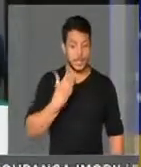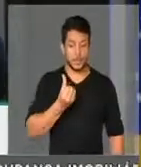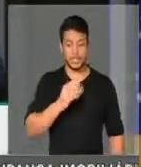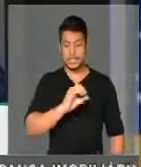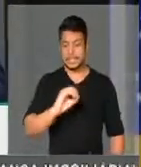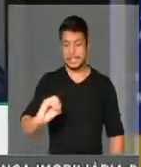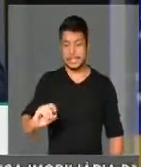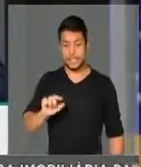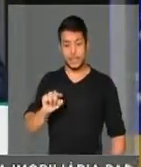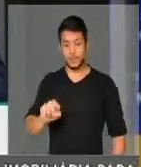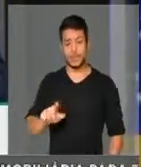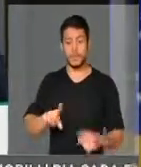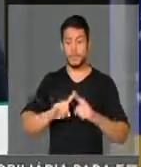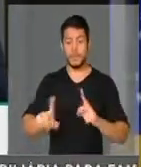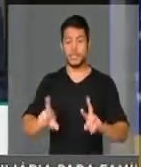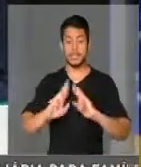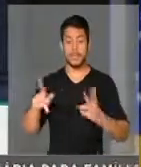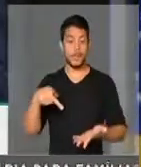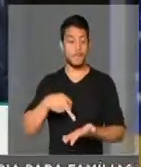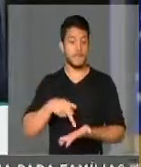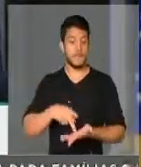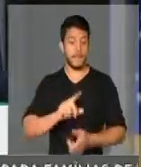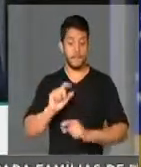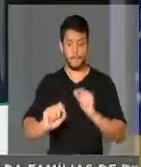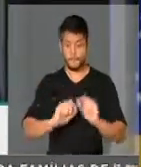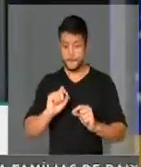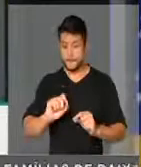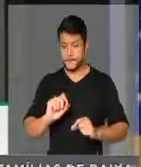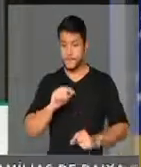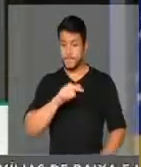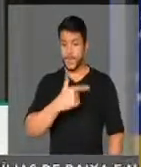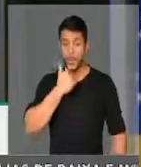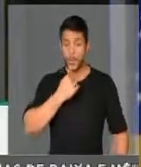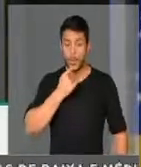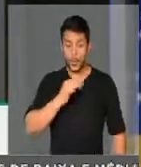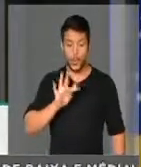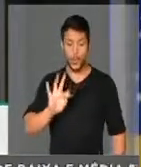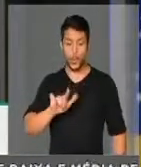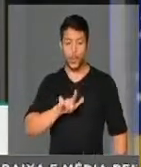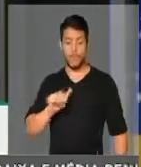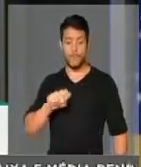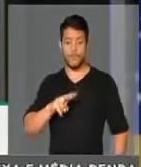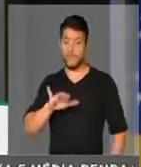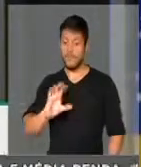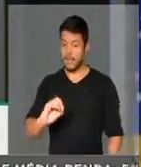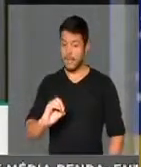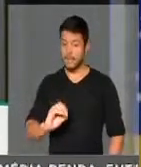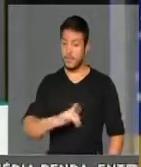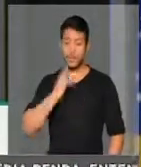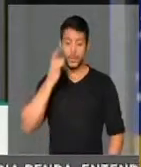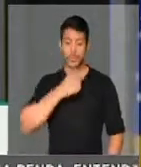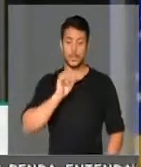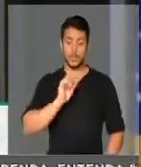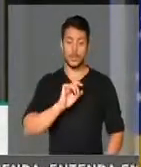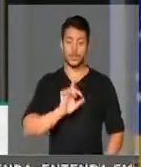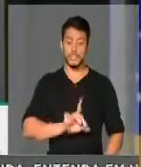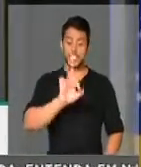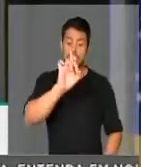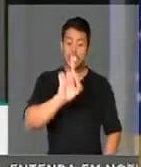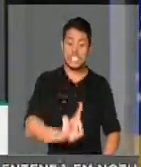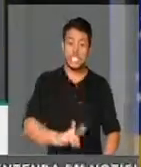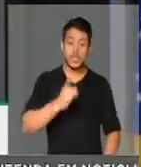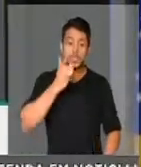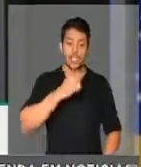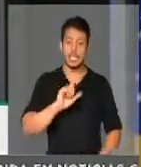não era verdade. A verdade é que Flávio Bolsonaro deteve apenas os direitos sobre os imóveis